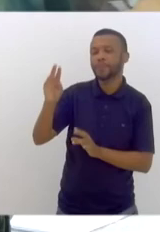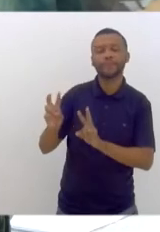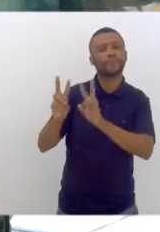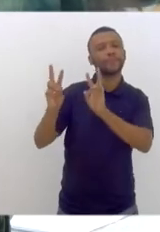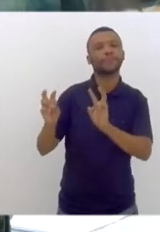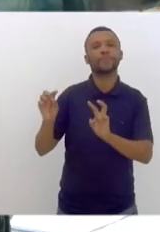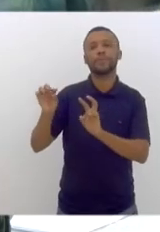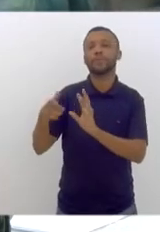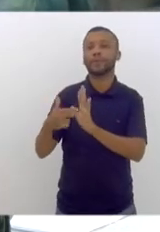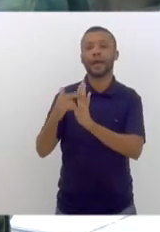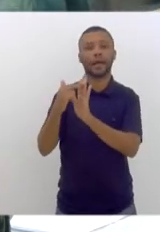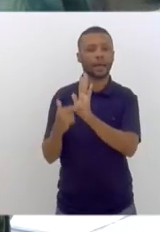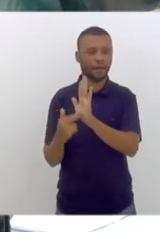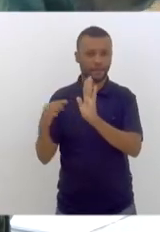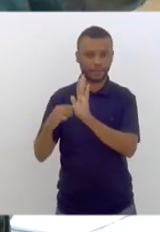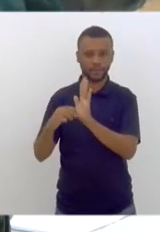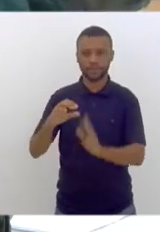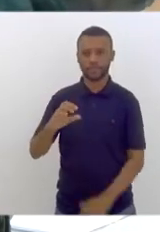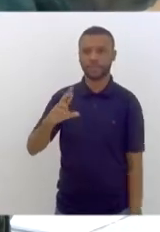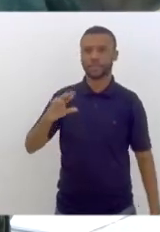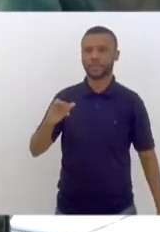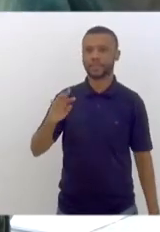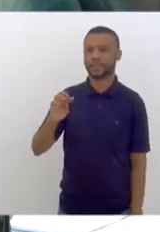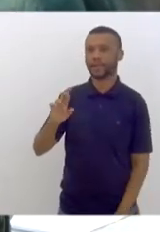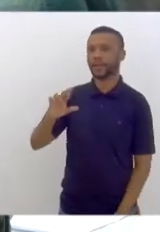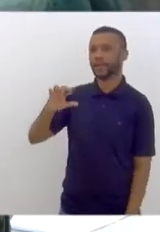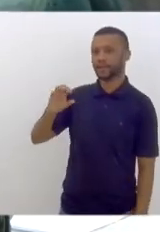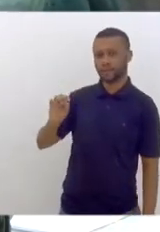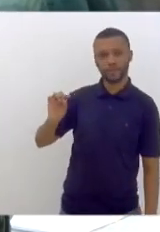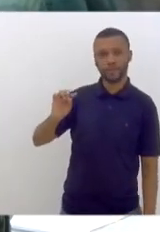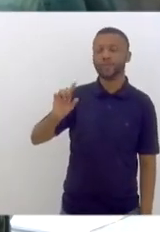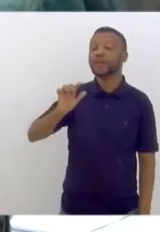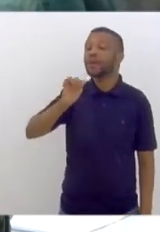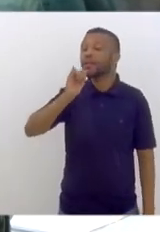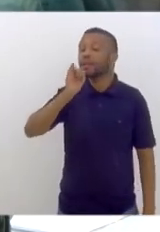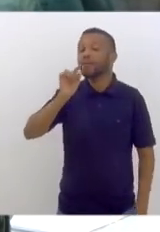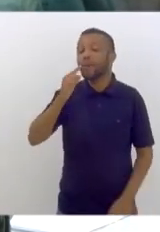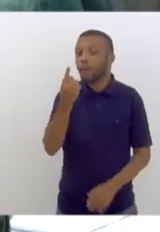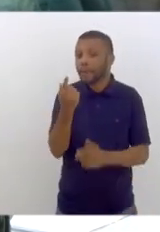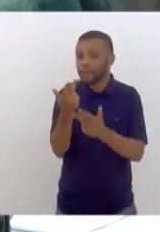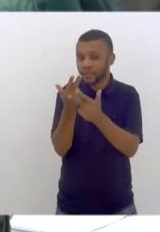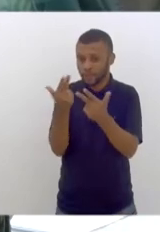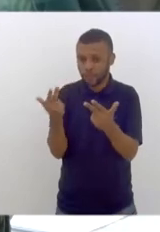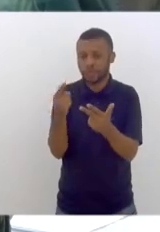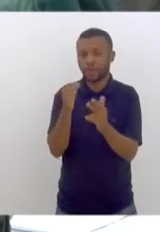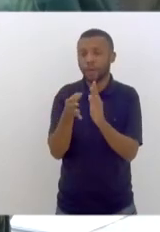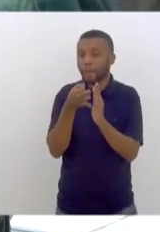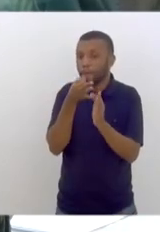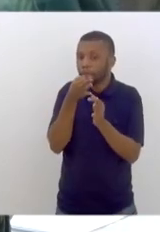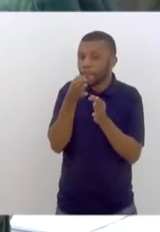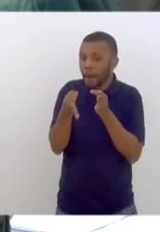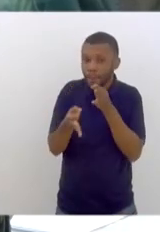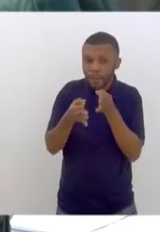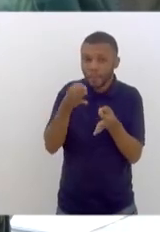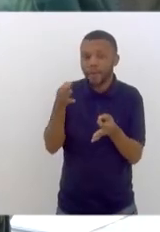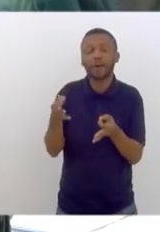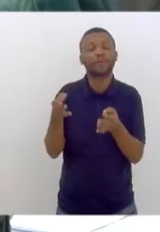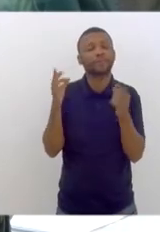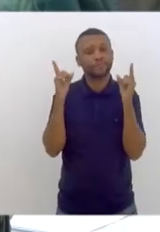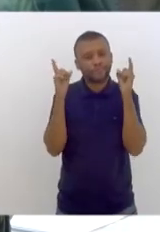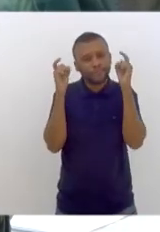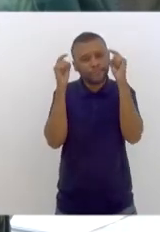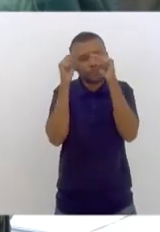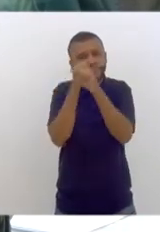a critérios. Né? Porque uma das questões que eu coloquei de dificuldade